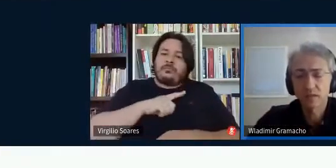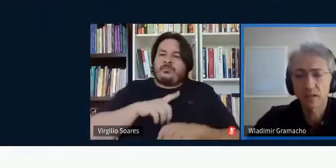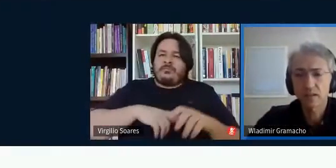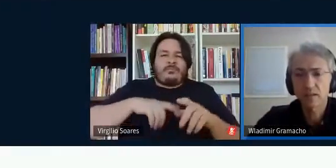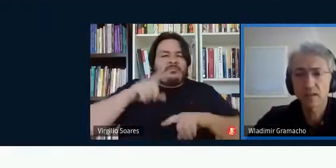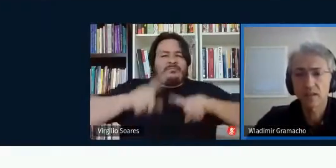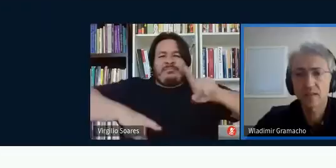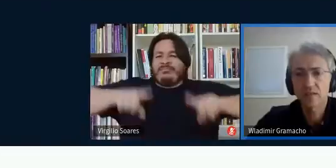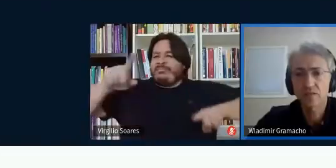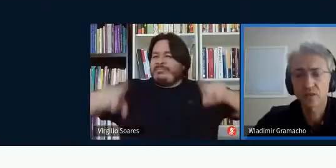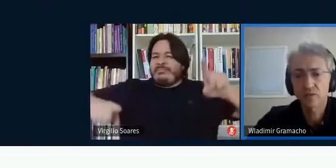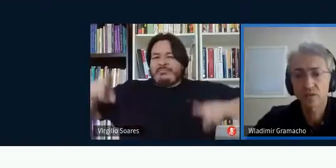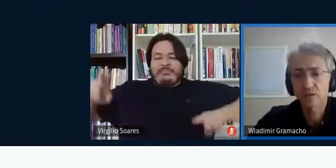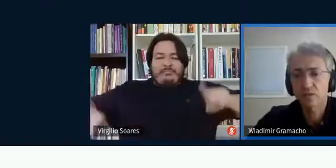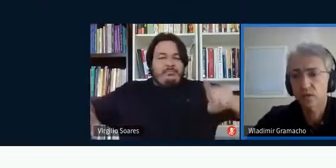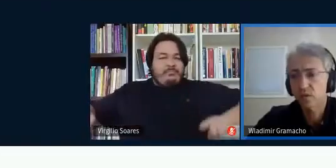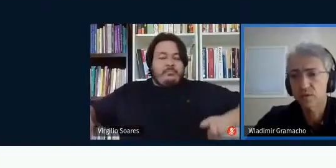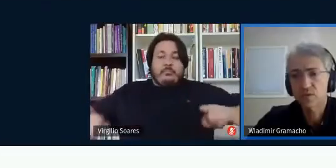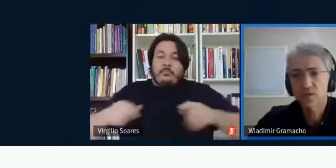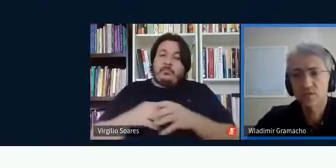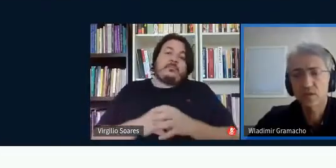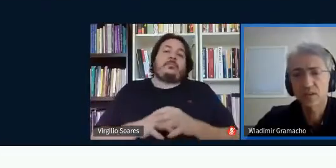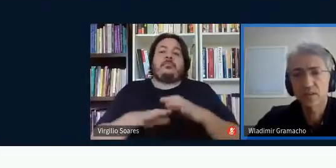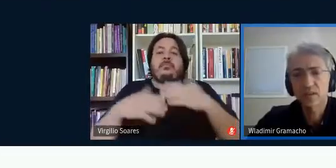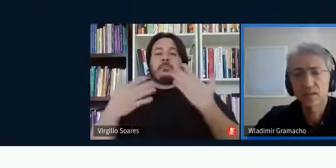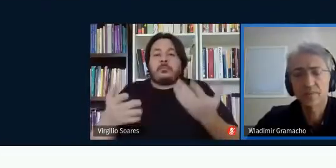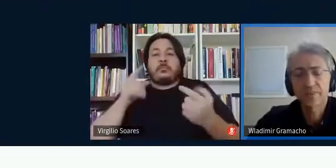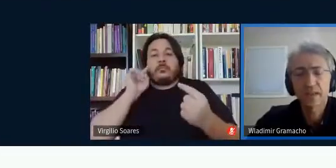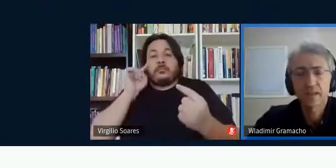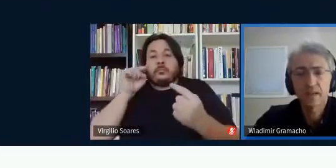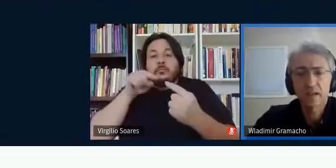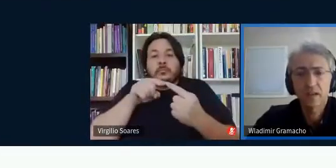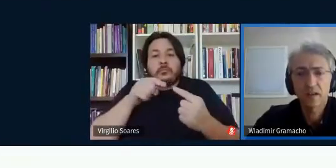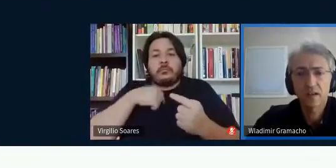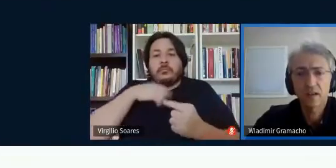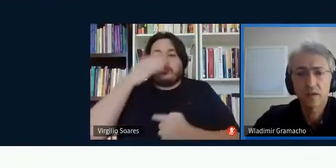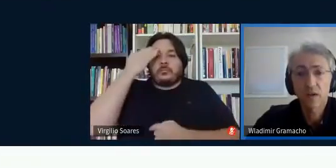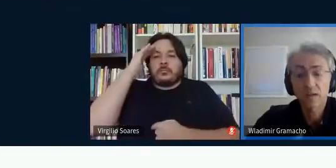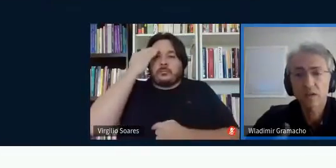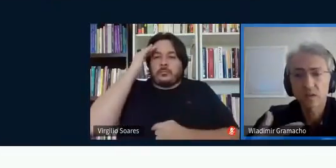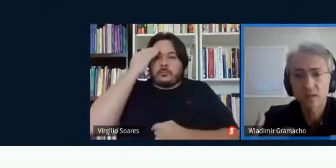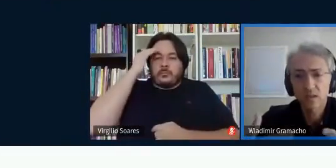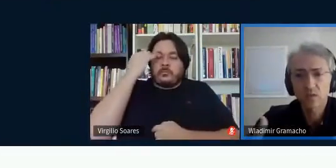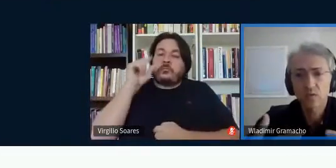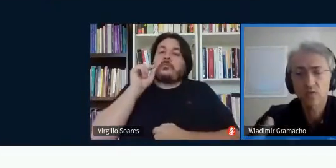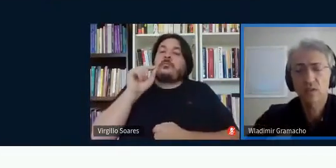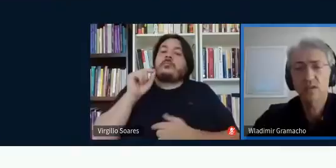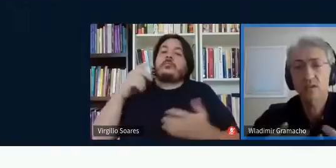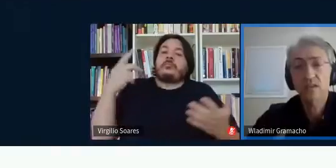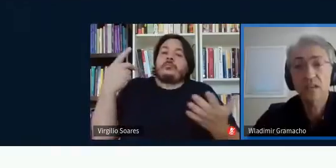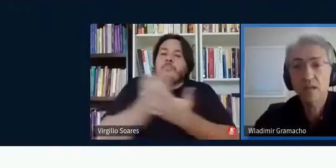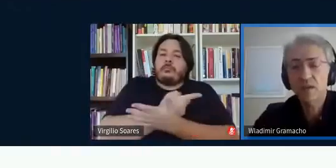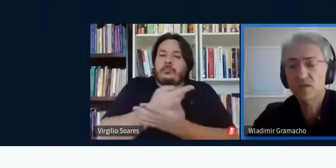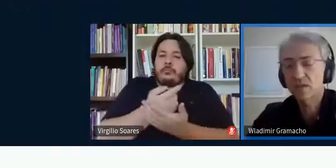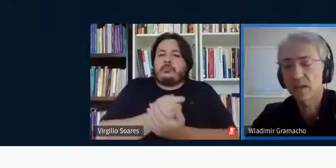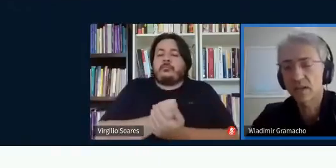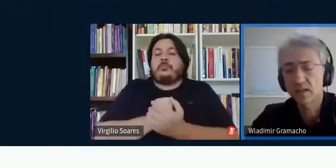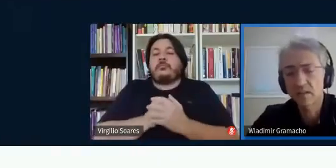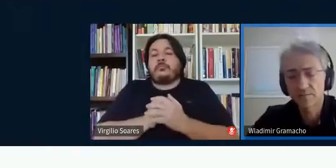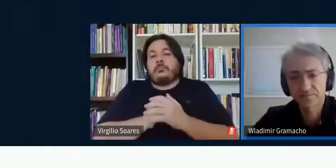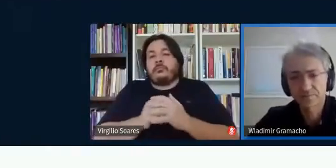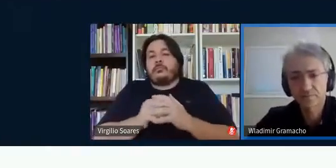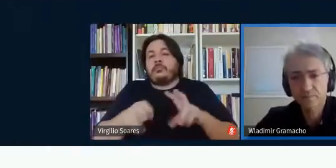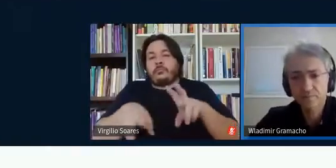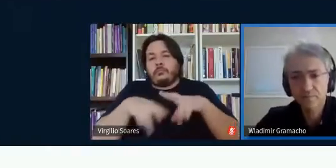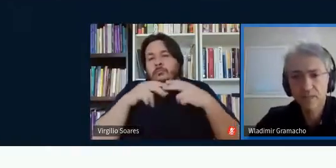descoordenação, né, nesse sentido. Então, o nosso objetivo é entender o que está acontecendo com alguns clusters e em que medida